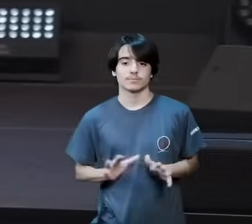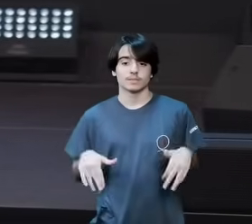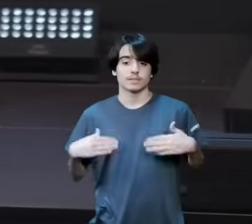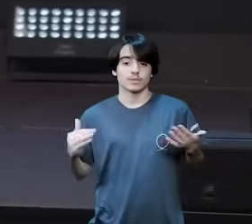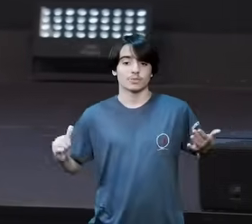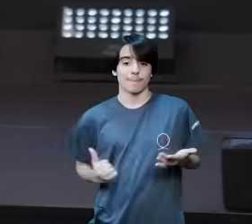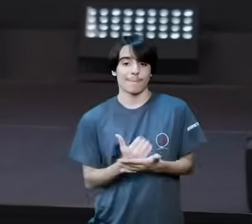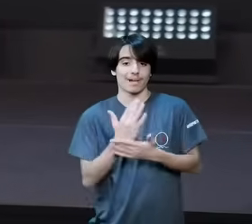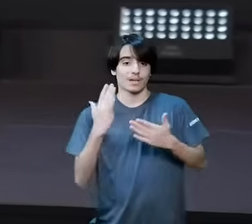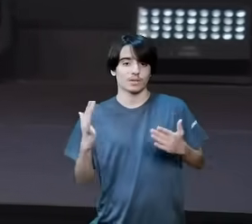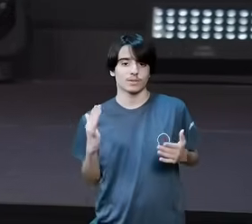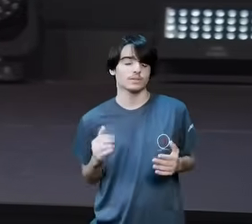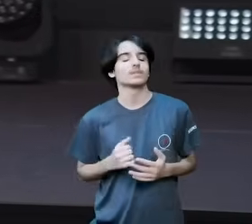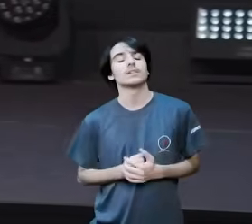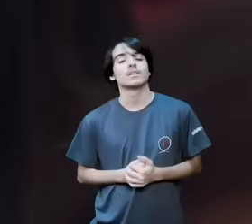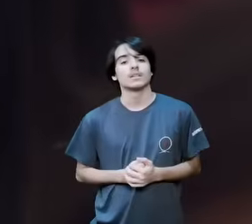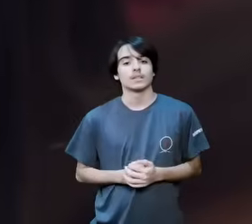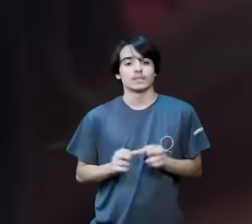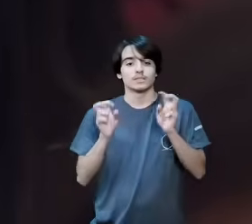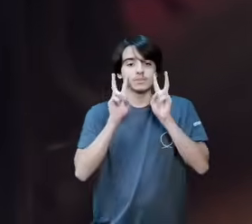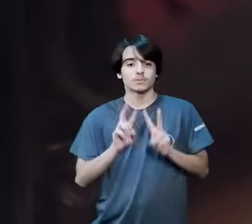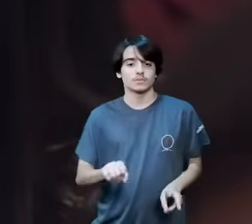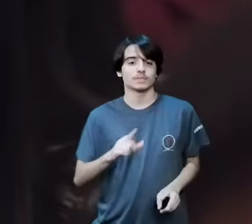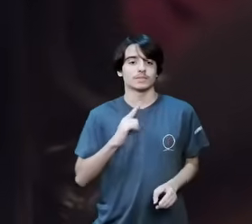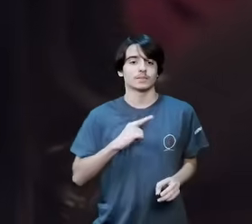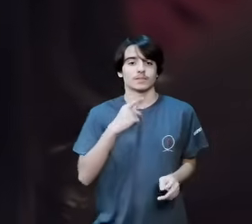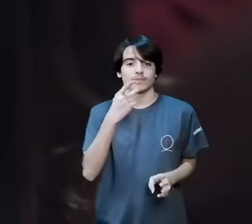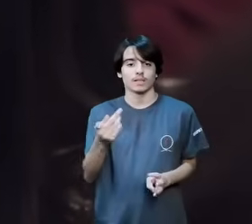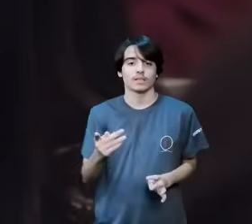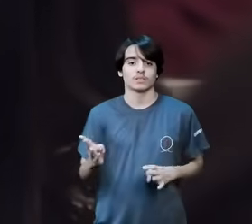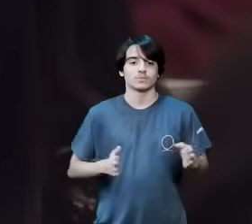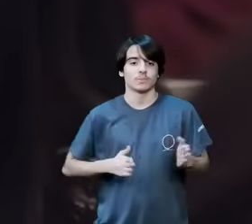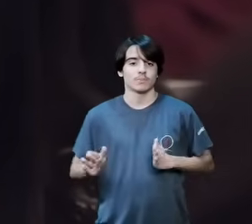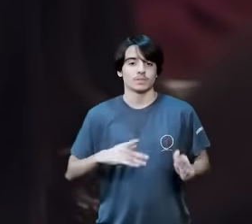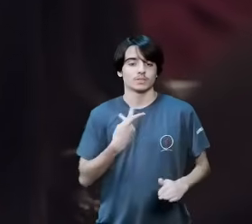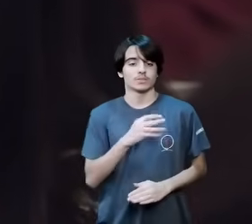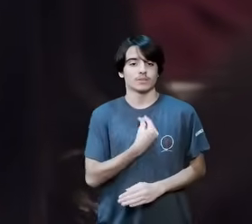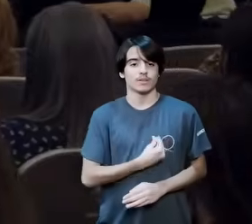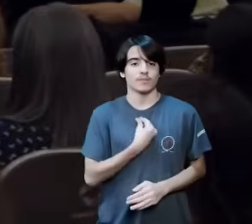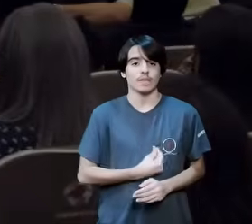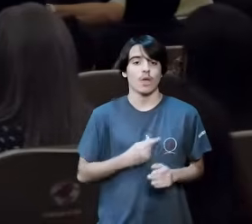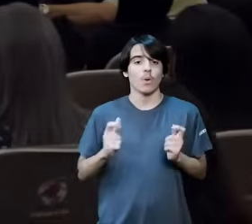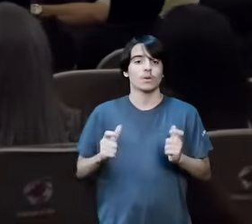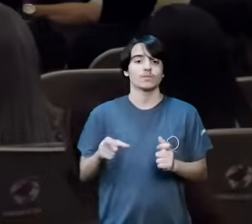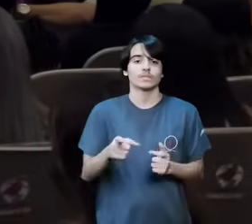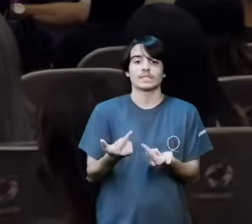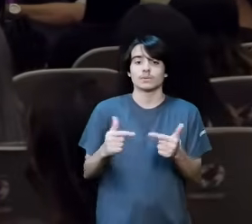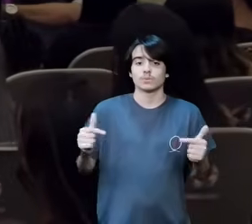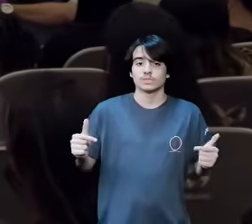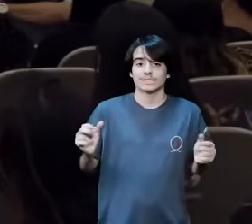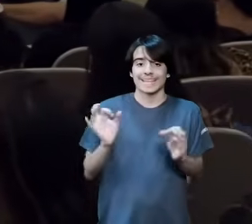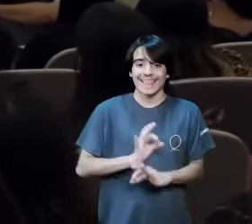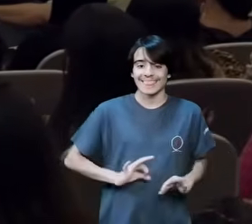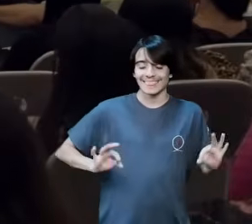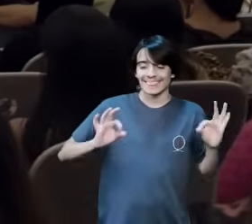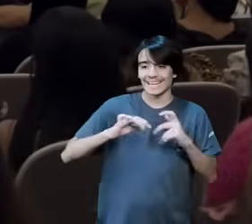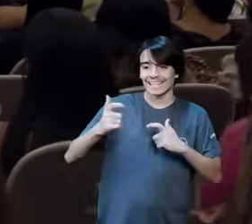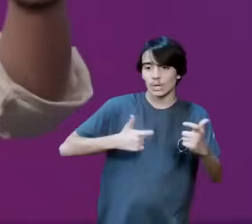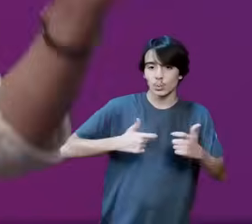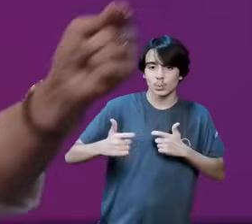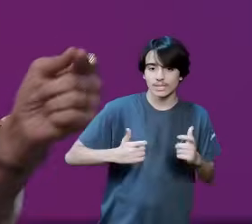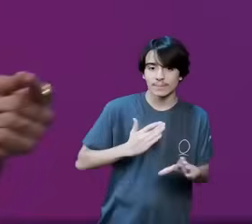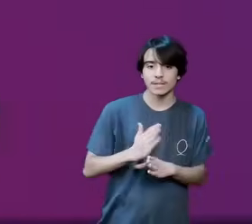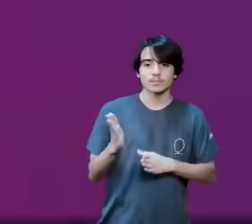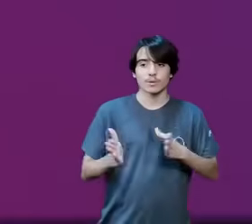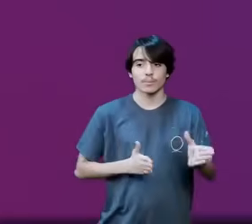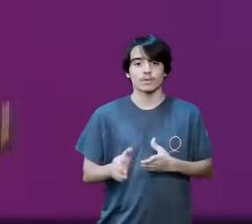maiores testemunhos que você tem para contar não são de momentos da sua vida onde você não tinha mais luta, mas foram